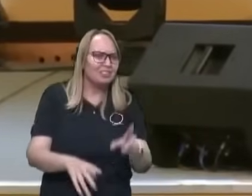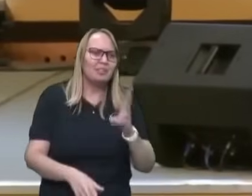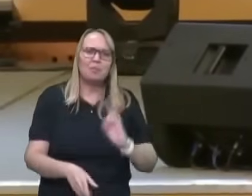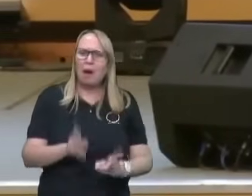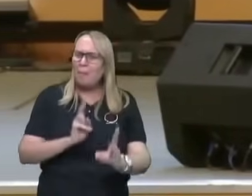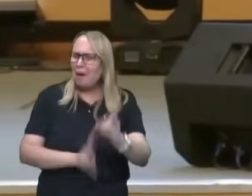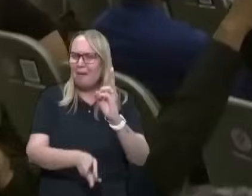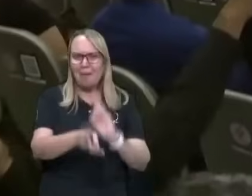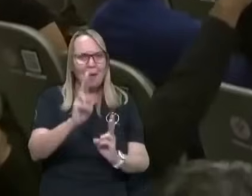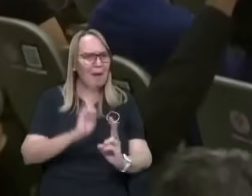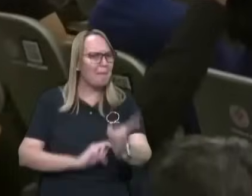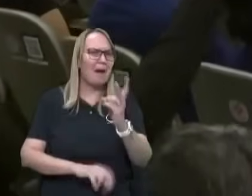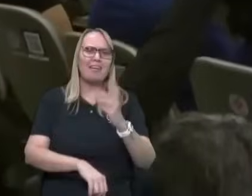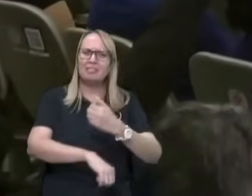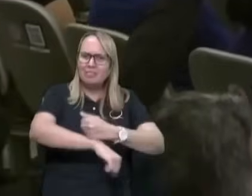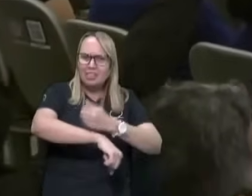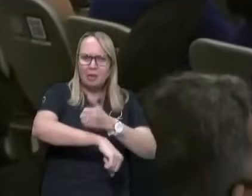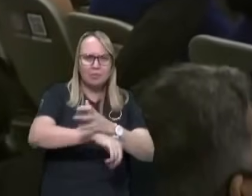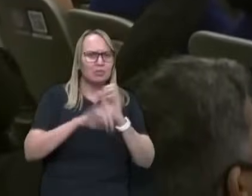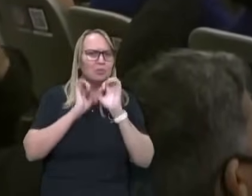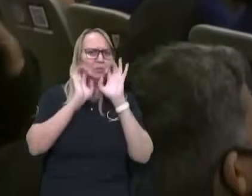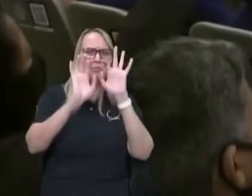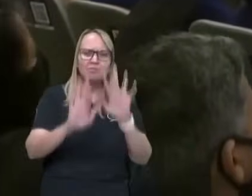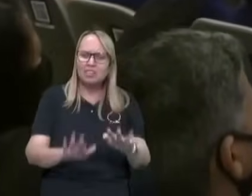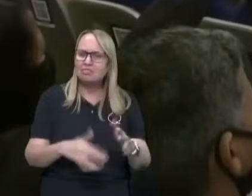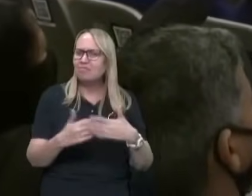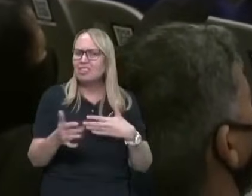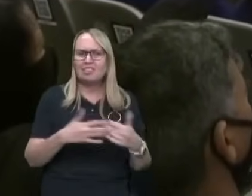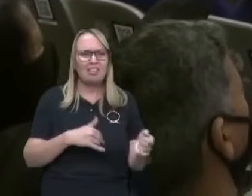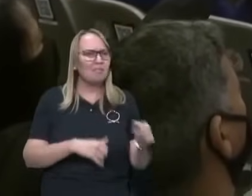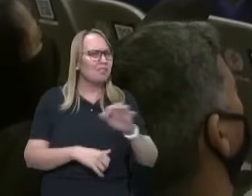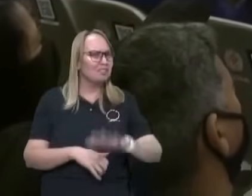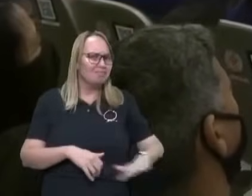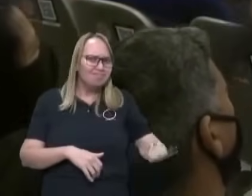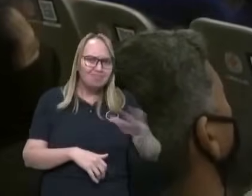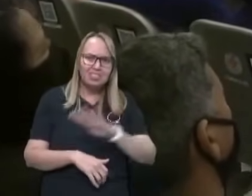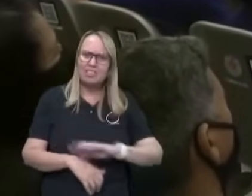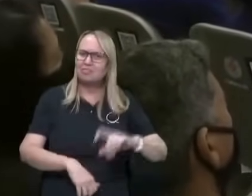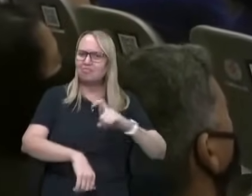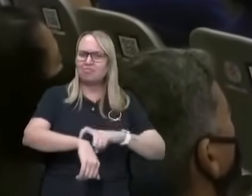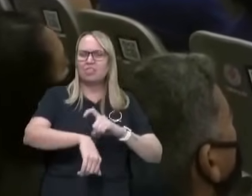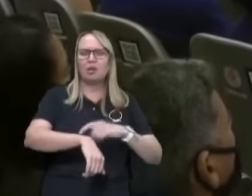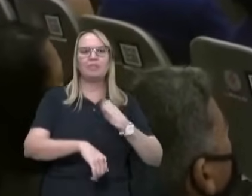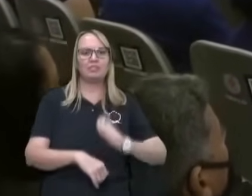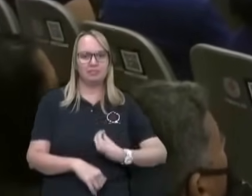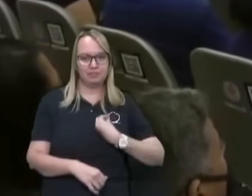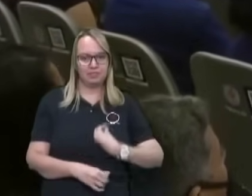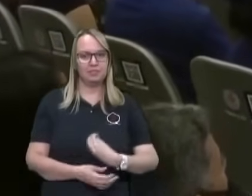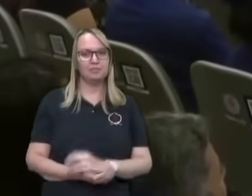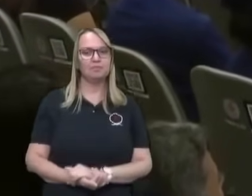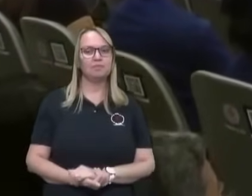o tempo todo, independente da estação que você está vivendo.